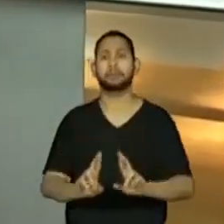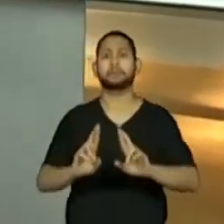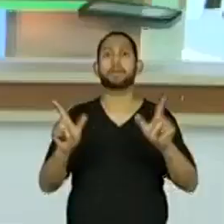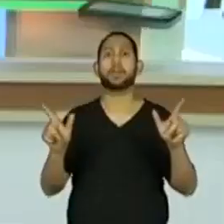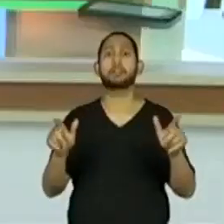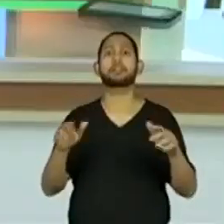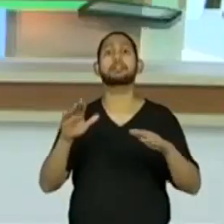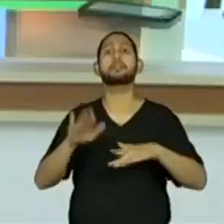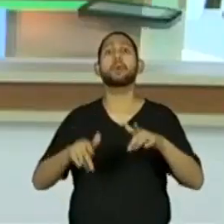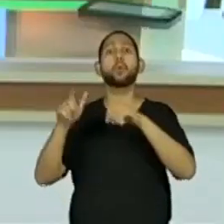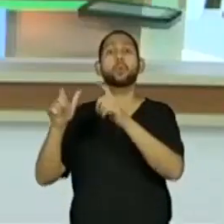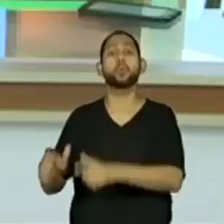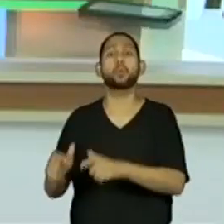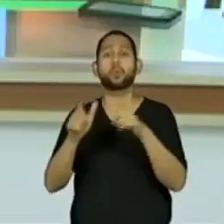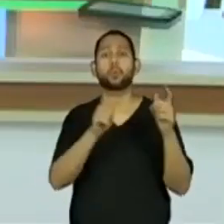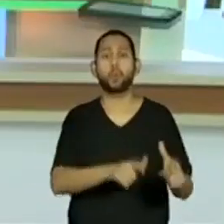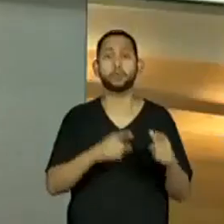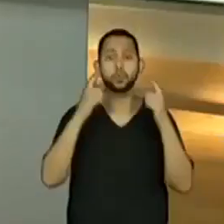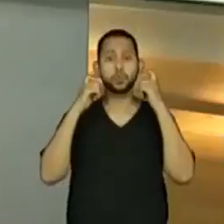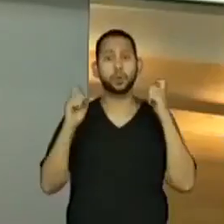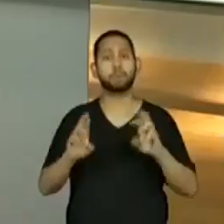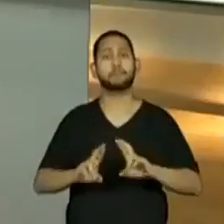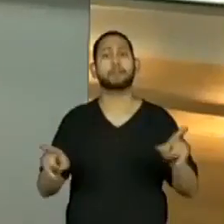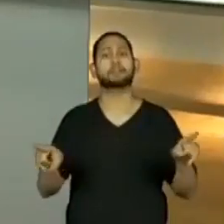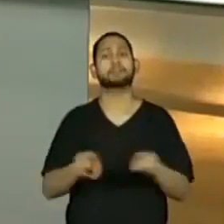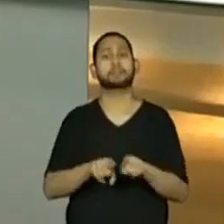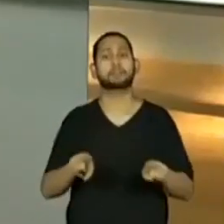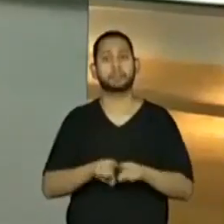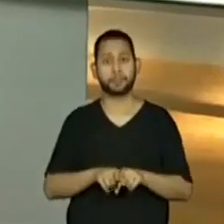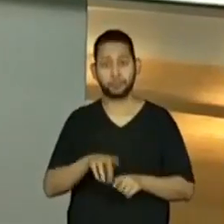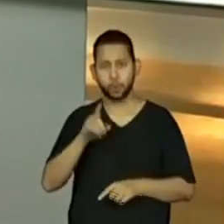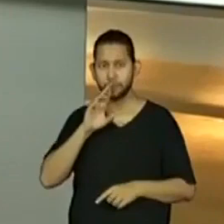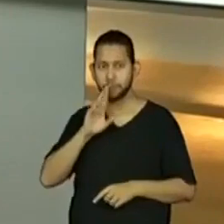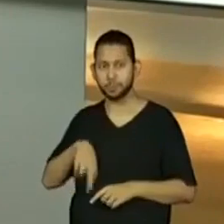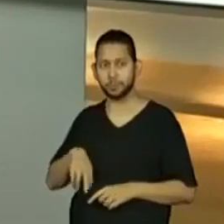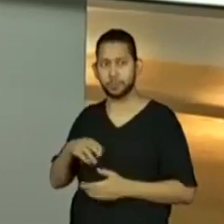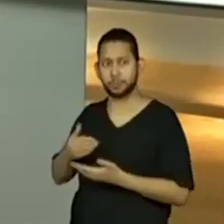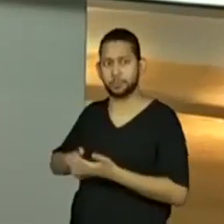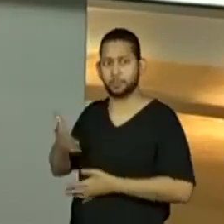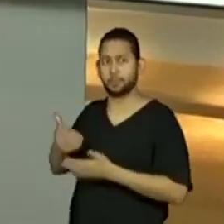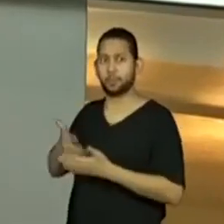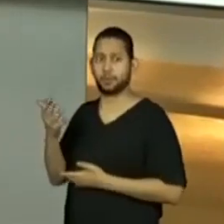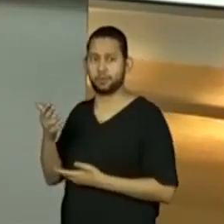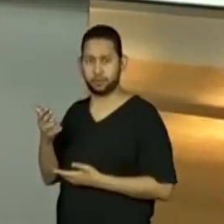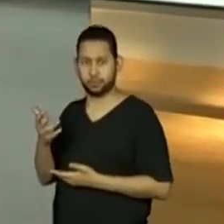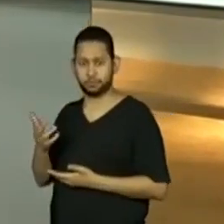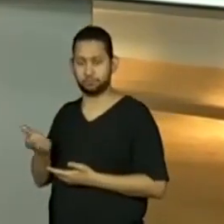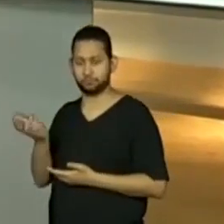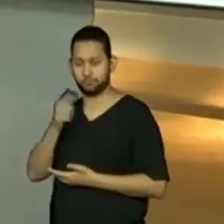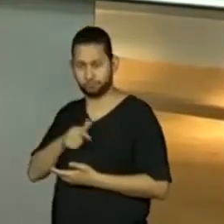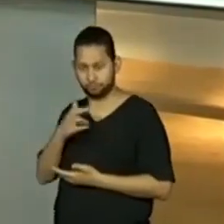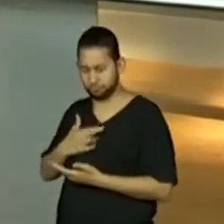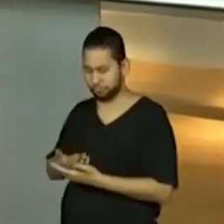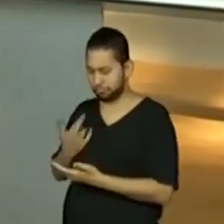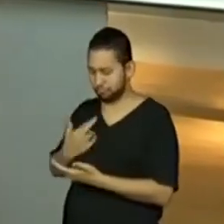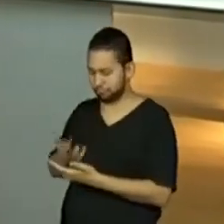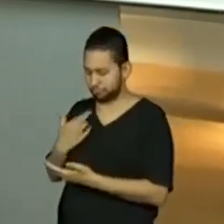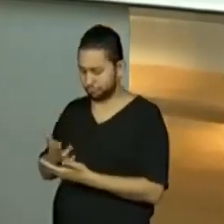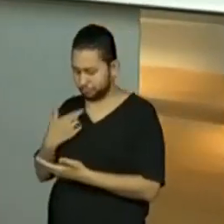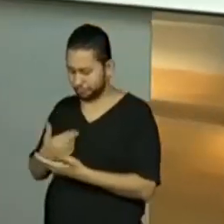de outra forma, certo? Então, vamos ver aqui se chegaram mais algumas participações